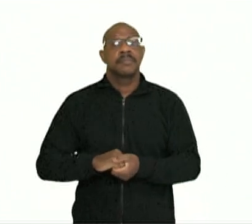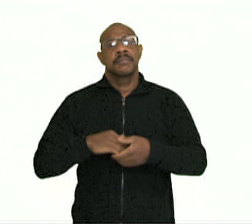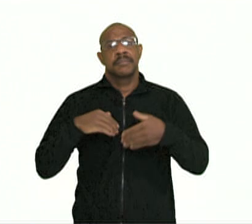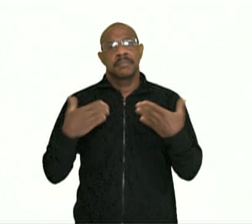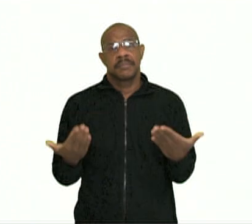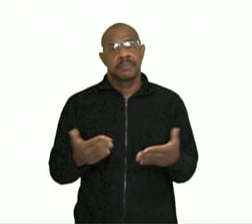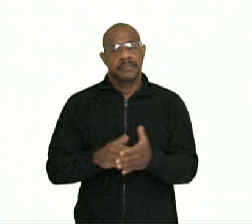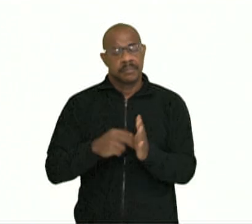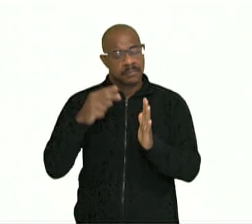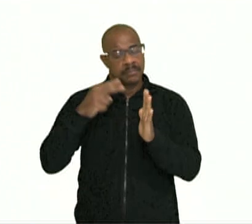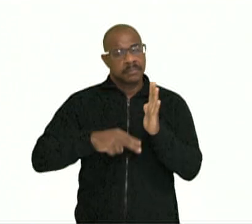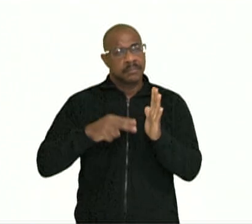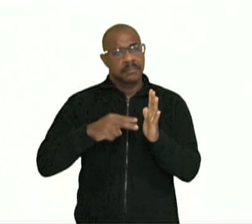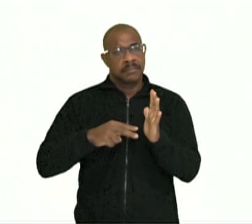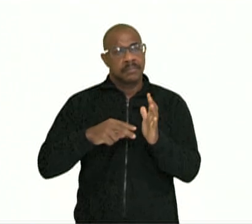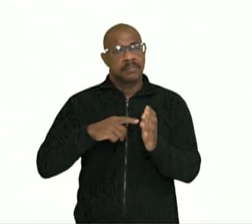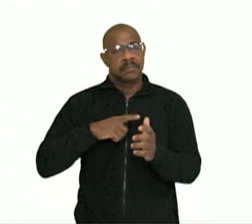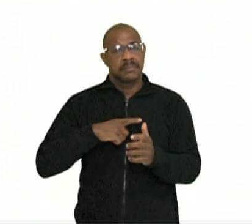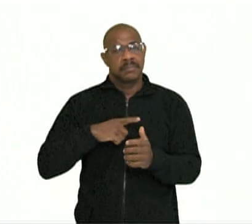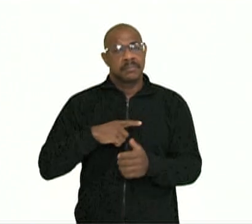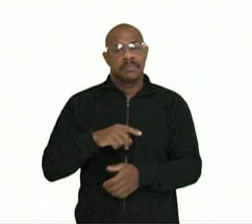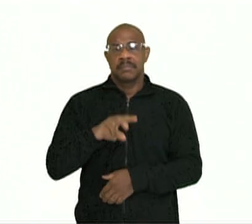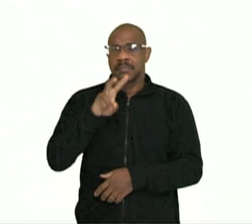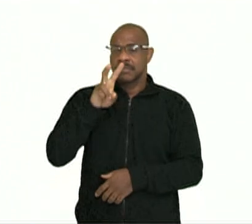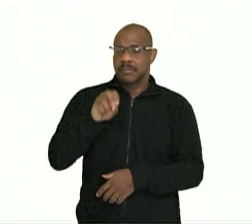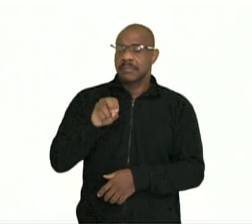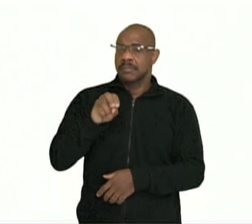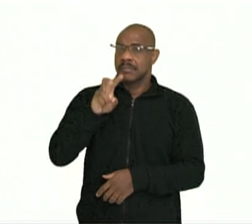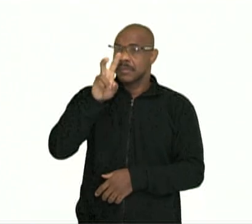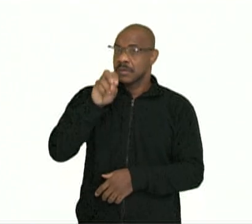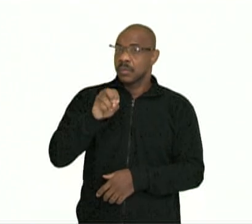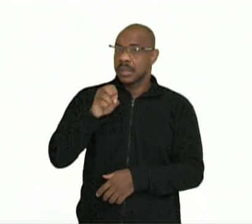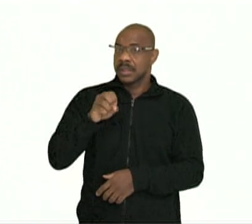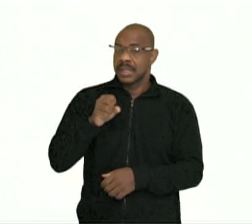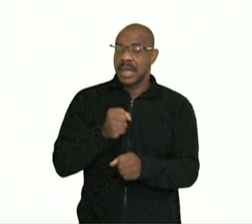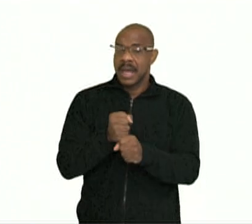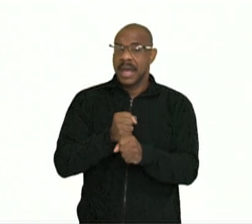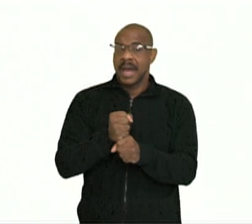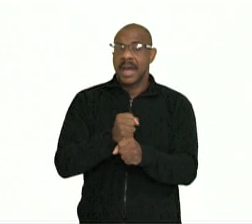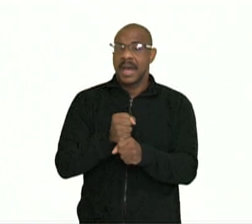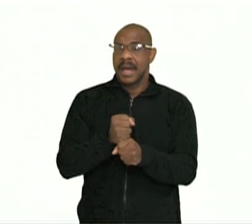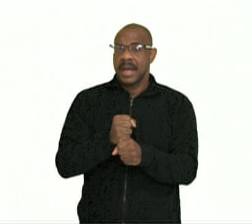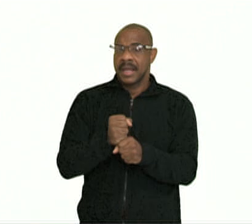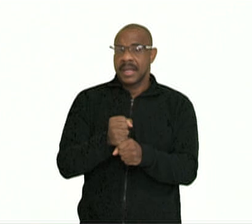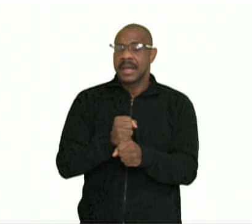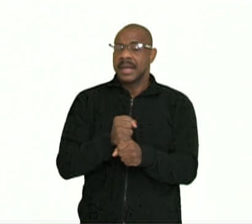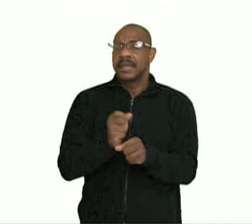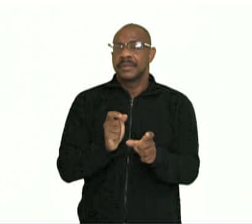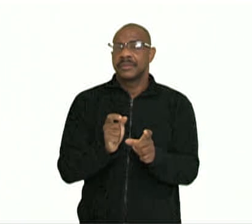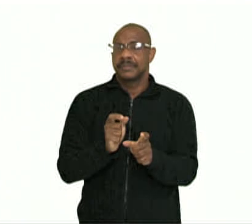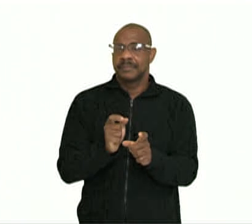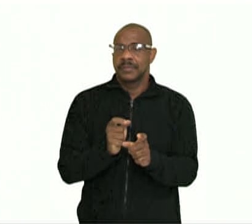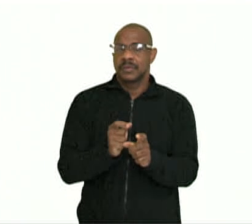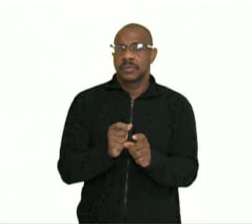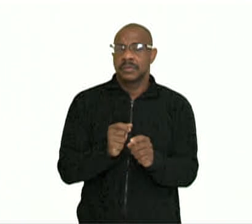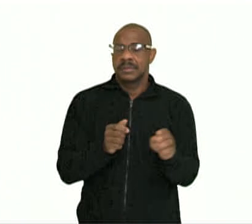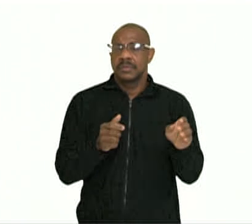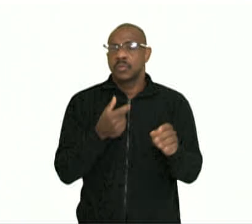Friaça relembram os 50 anos da chegada do homem à Lua no Diálogos da USP.